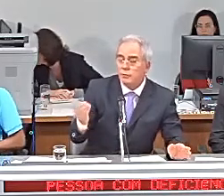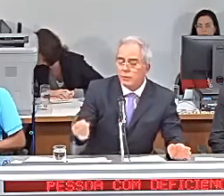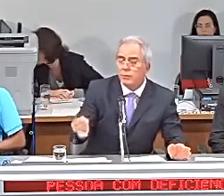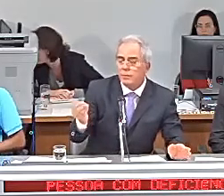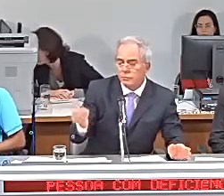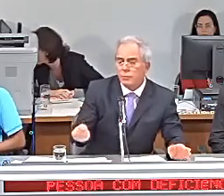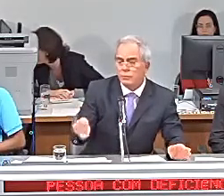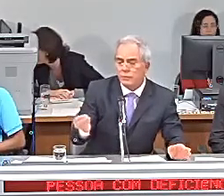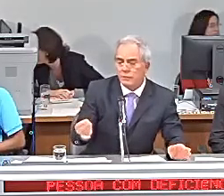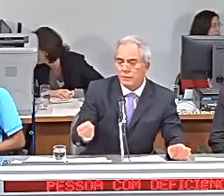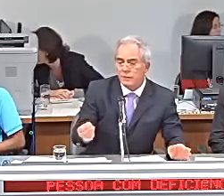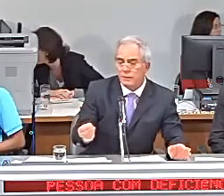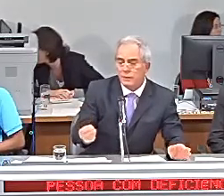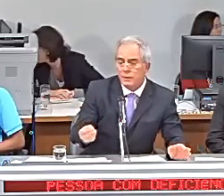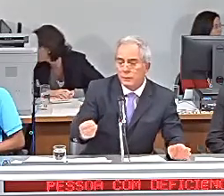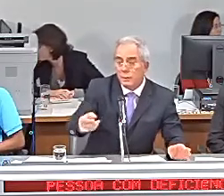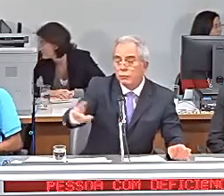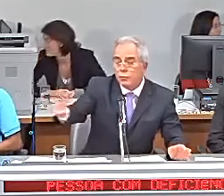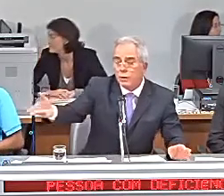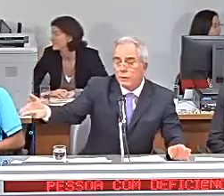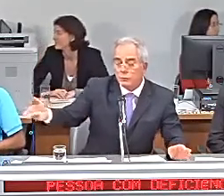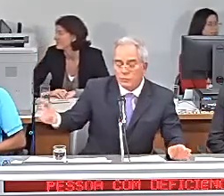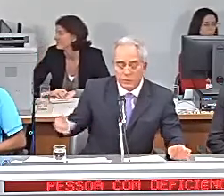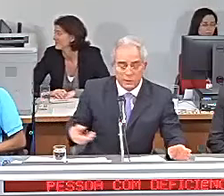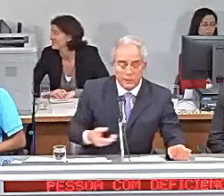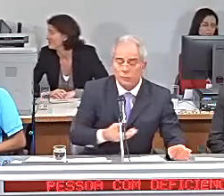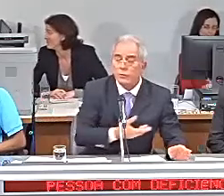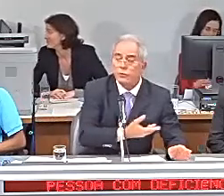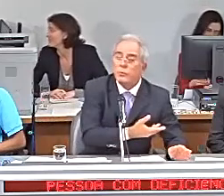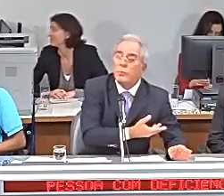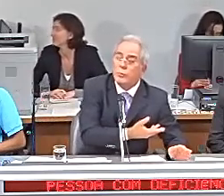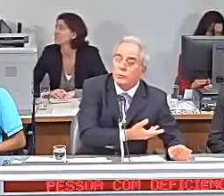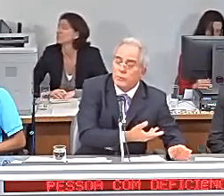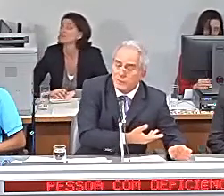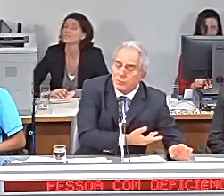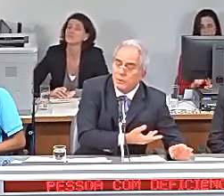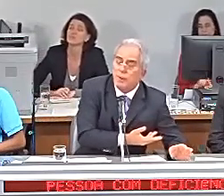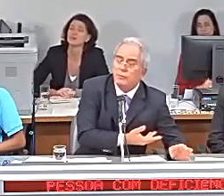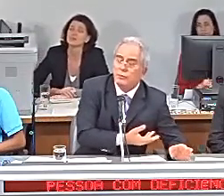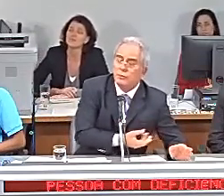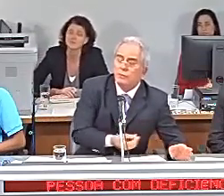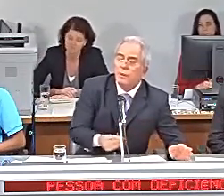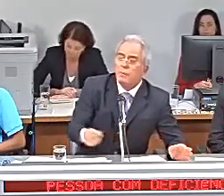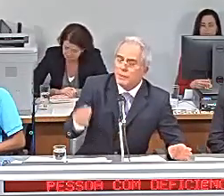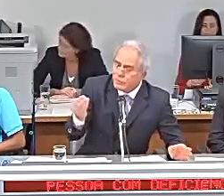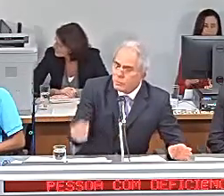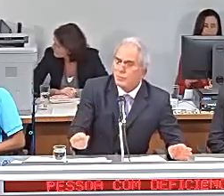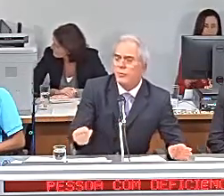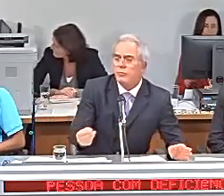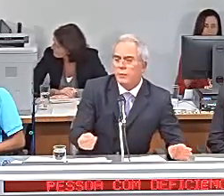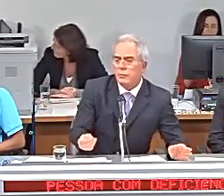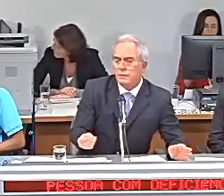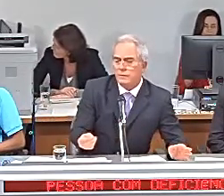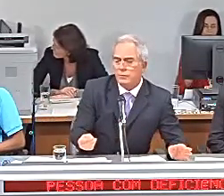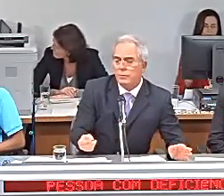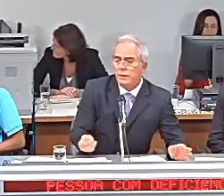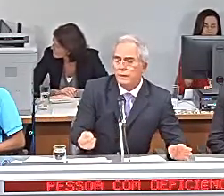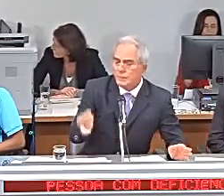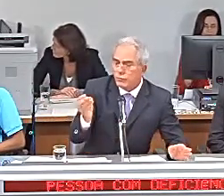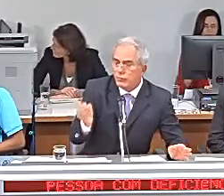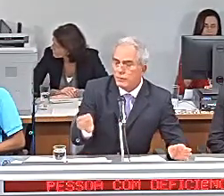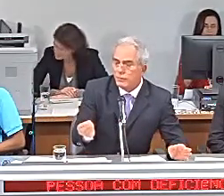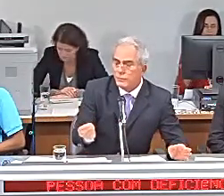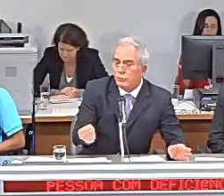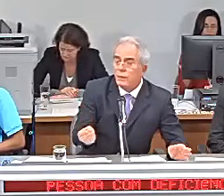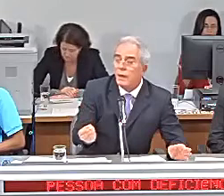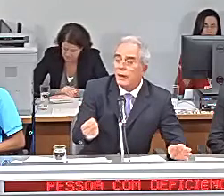a inclusão da pessoa com deficiência, não só na sociedade, que nós estamos oportunizando o debate aqui hoje, mas especialmente na educação,